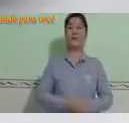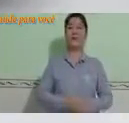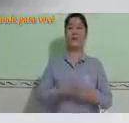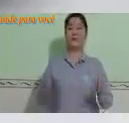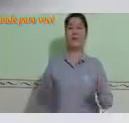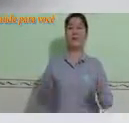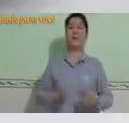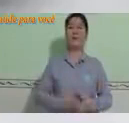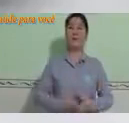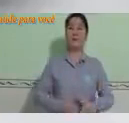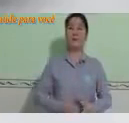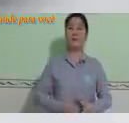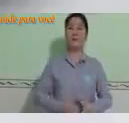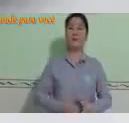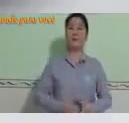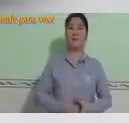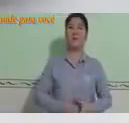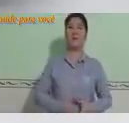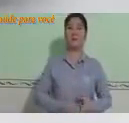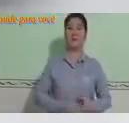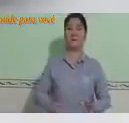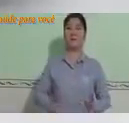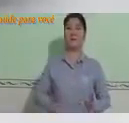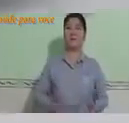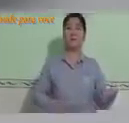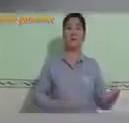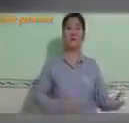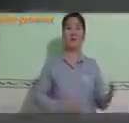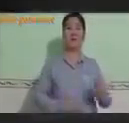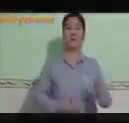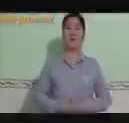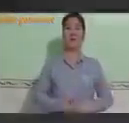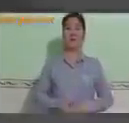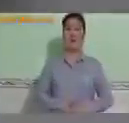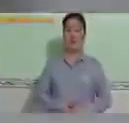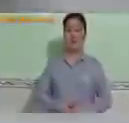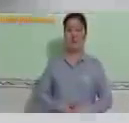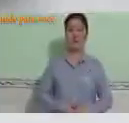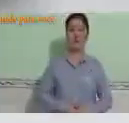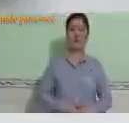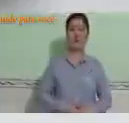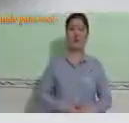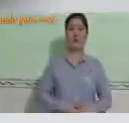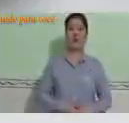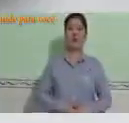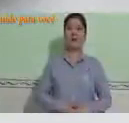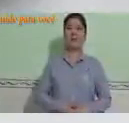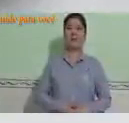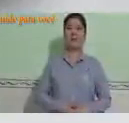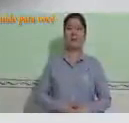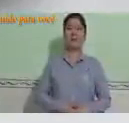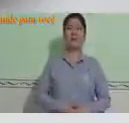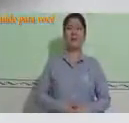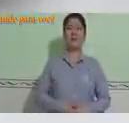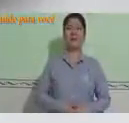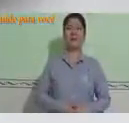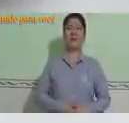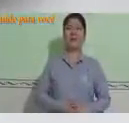aceitar, principalmente quando se precisa desenvolver atividades profissionais em que há contato com outras